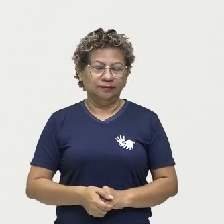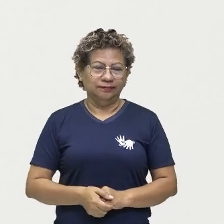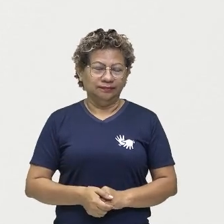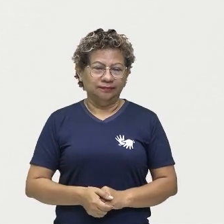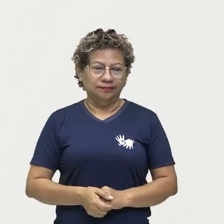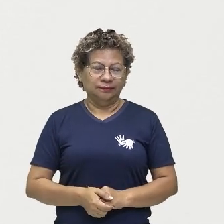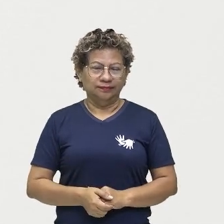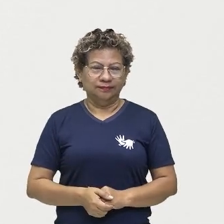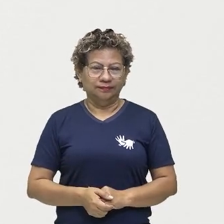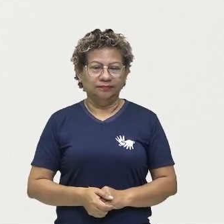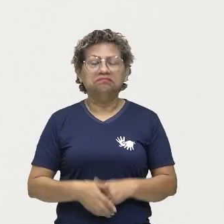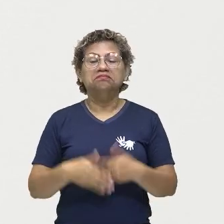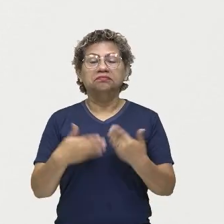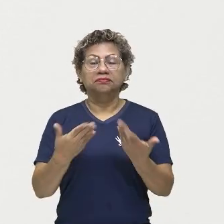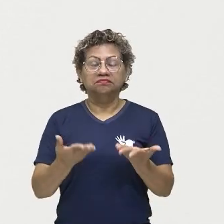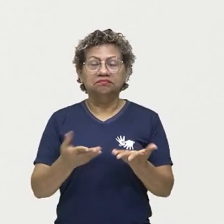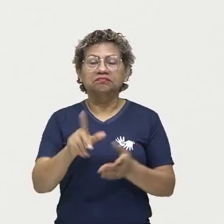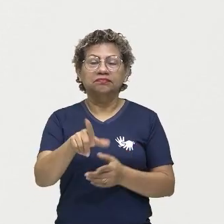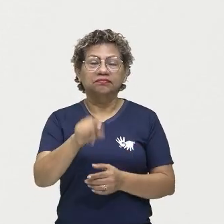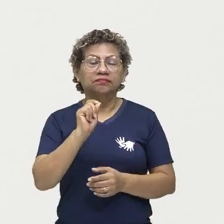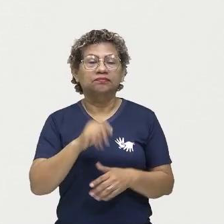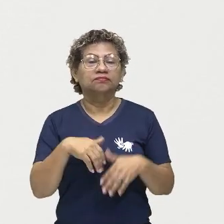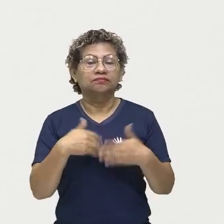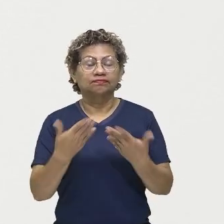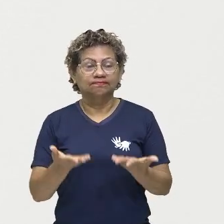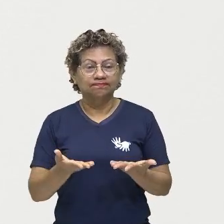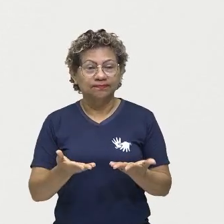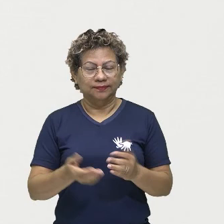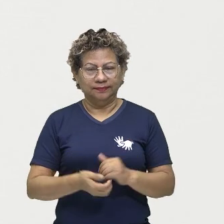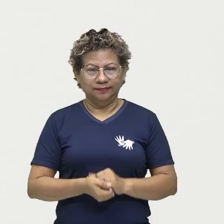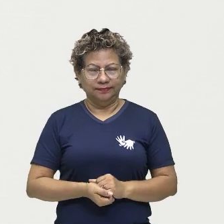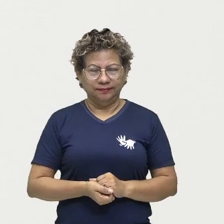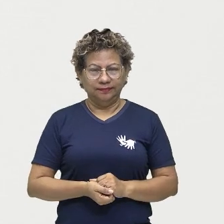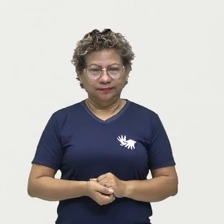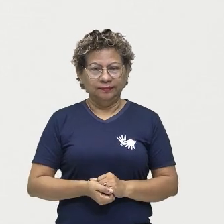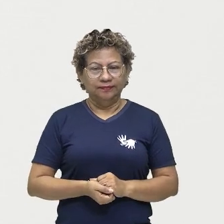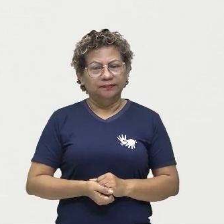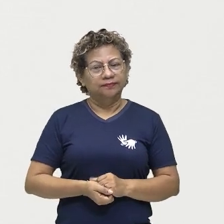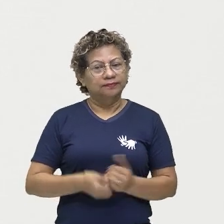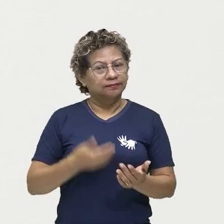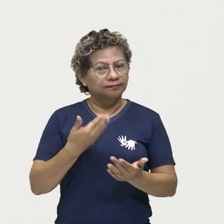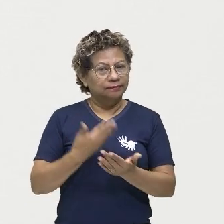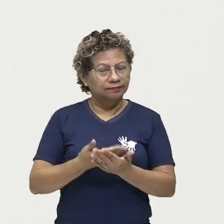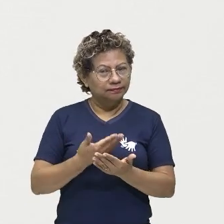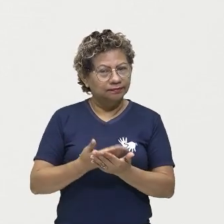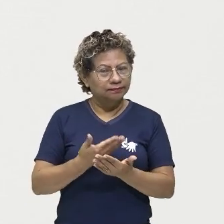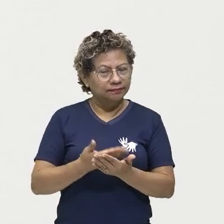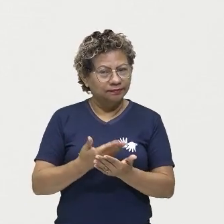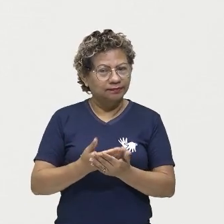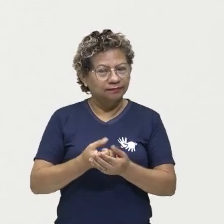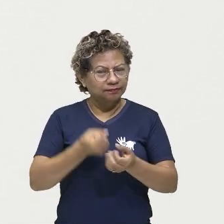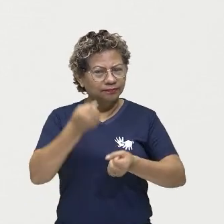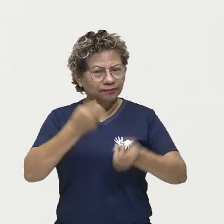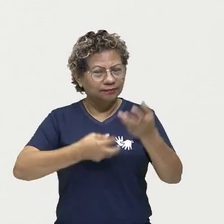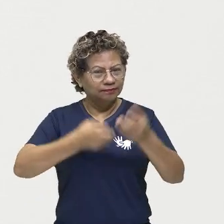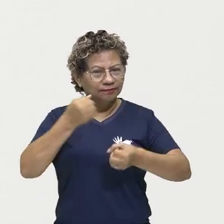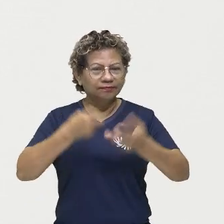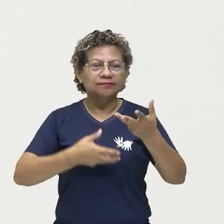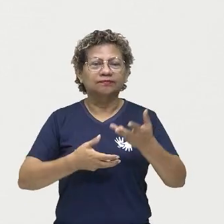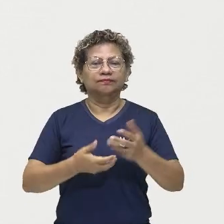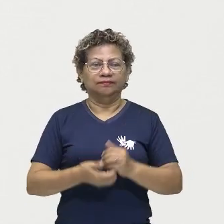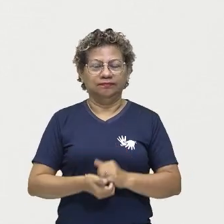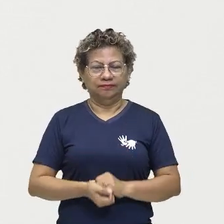E, base. Bem, pelo que nós vimos, né, pela definição aqui dos seus